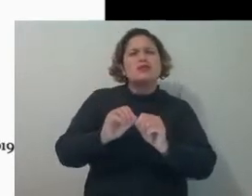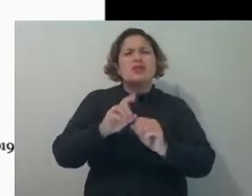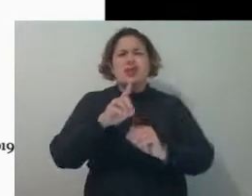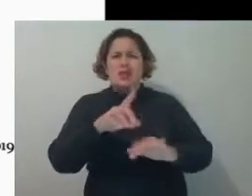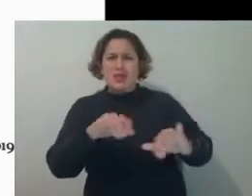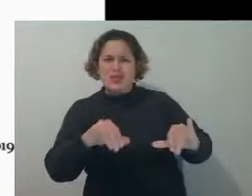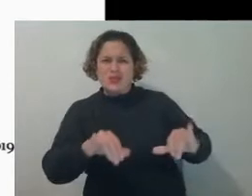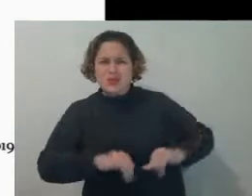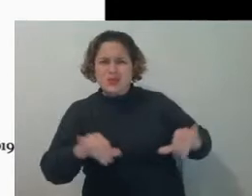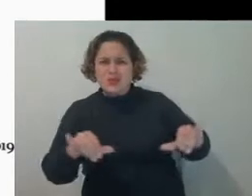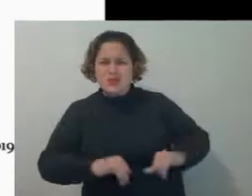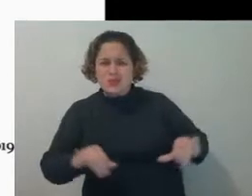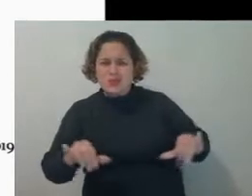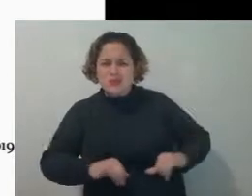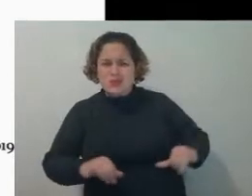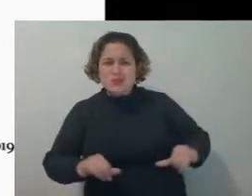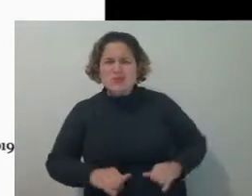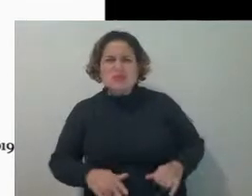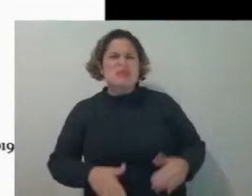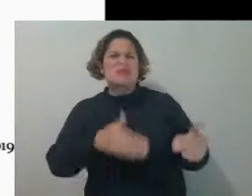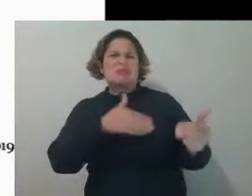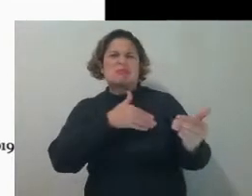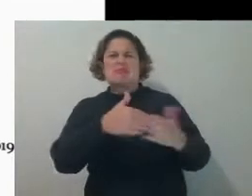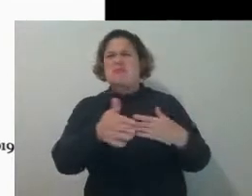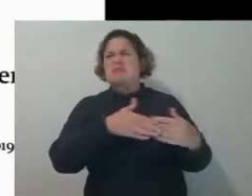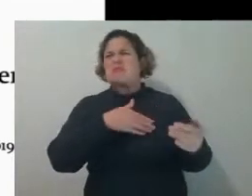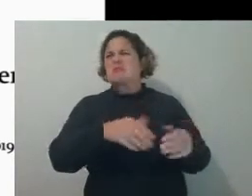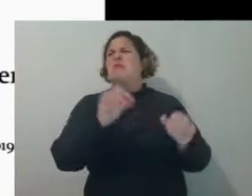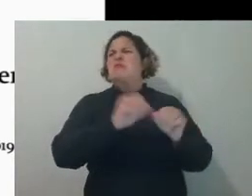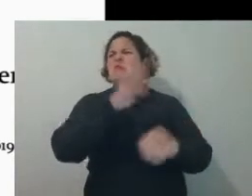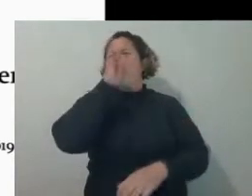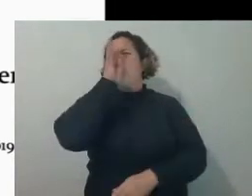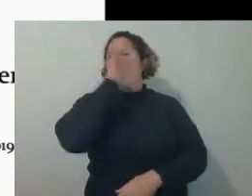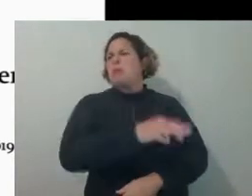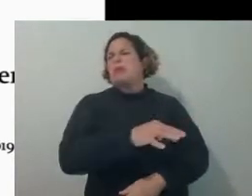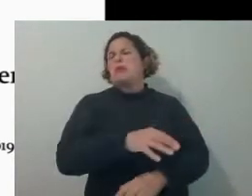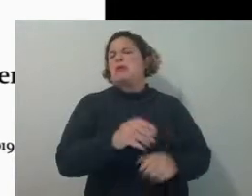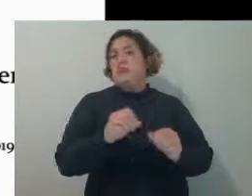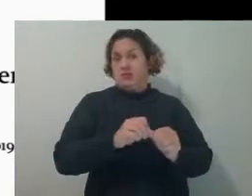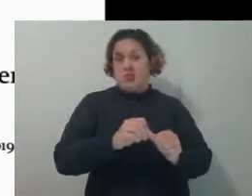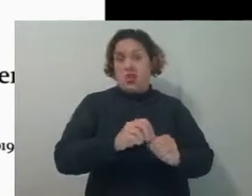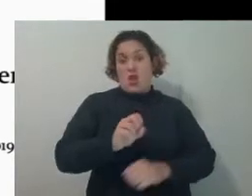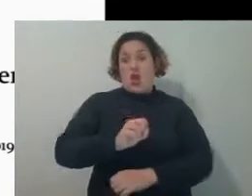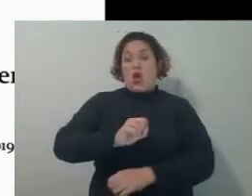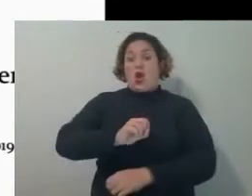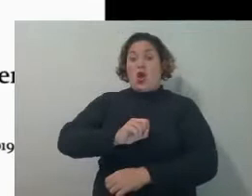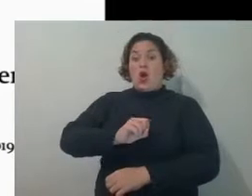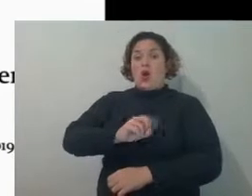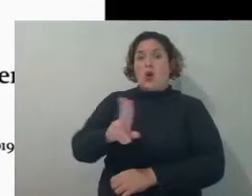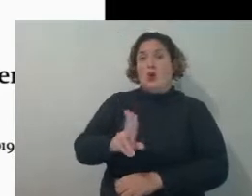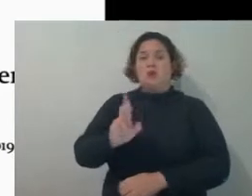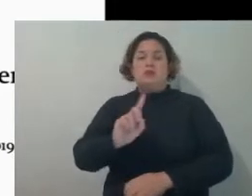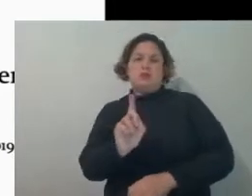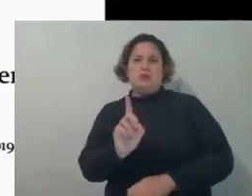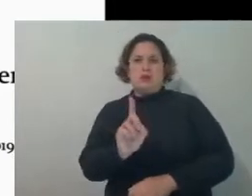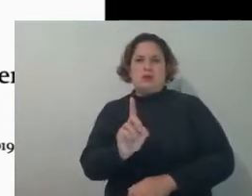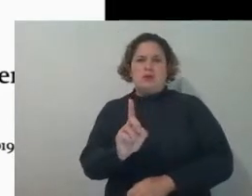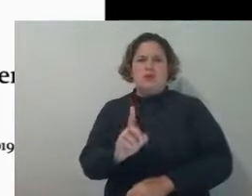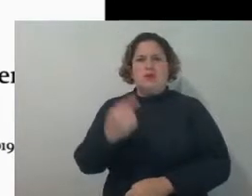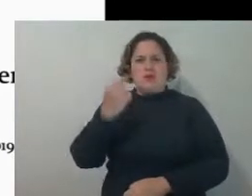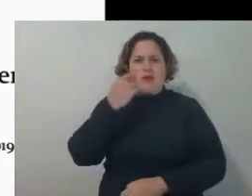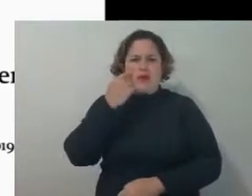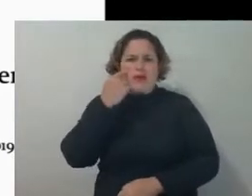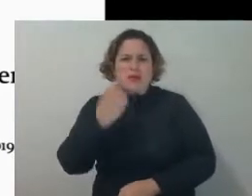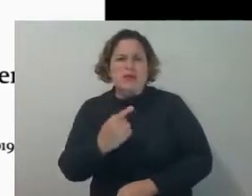infligido de forma deliberada ou imprudente. Ou seja, ela ajuda a distinguir se existe, né,